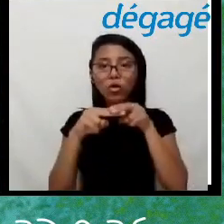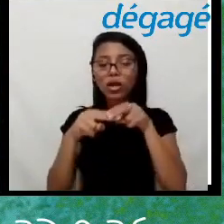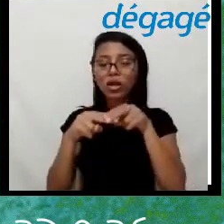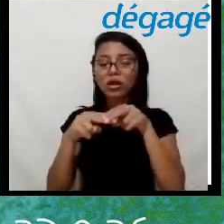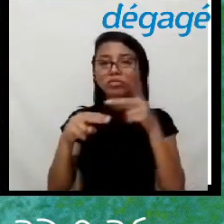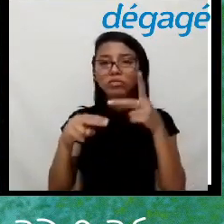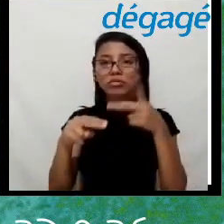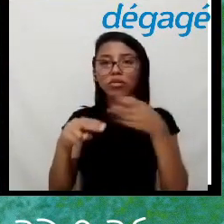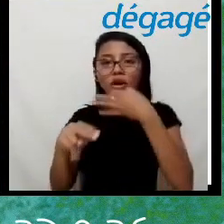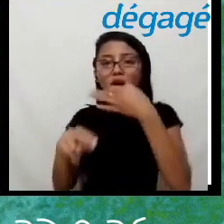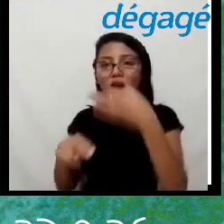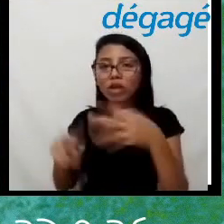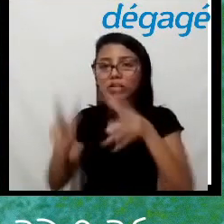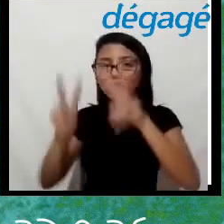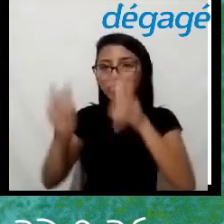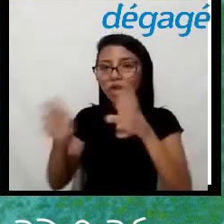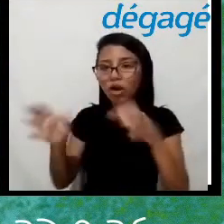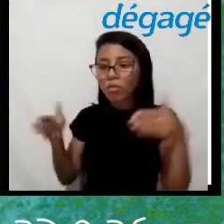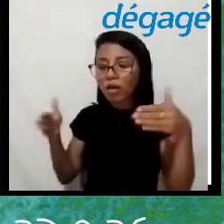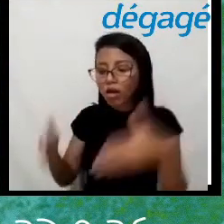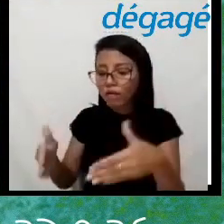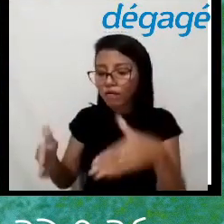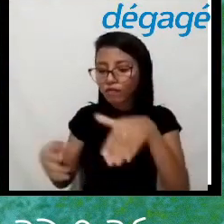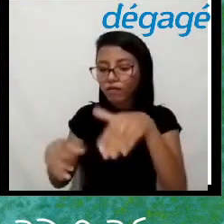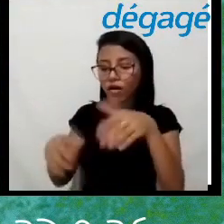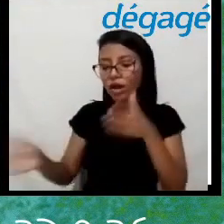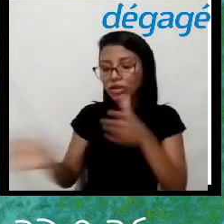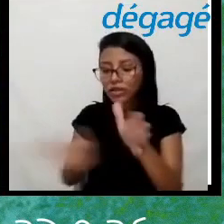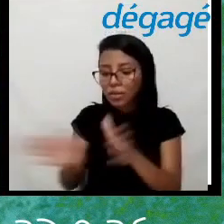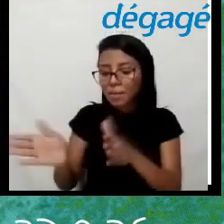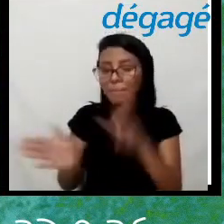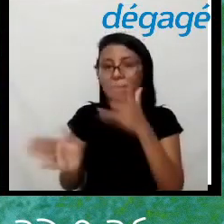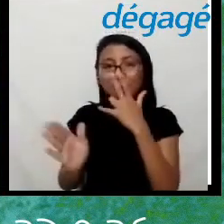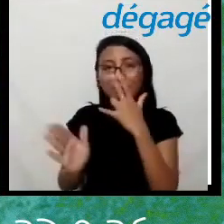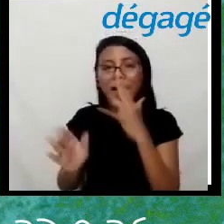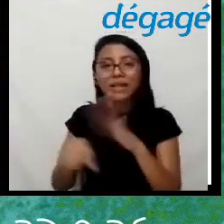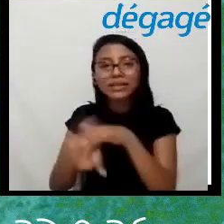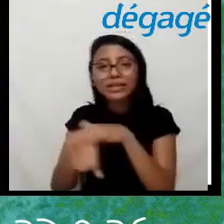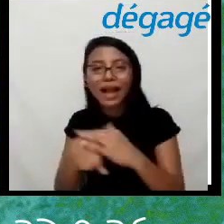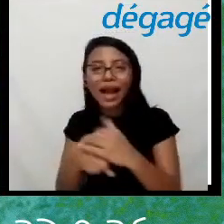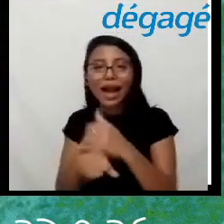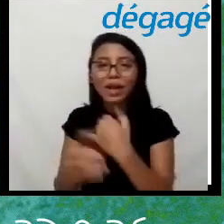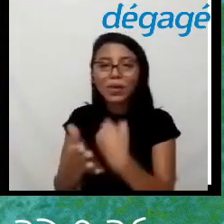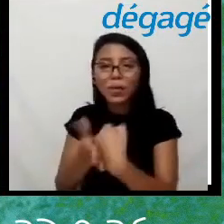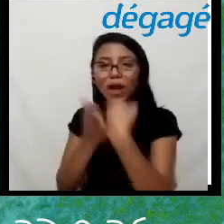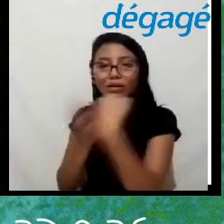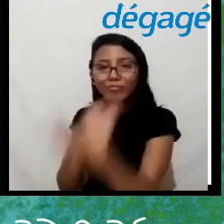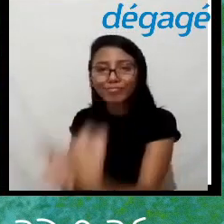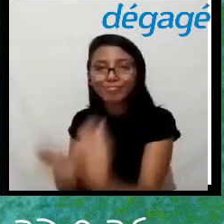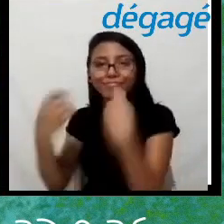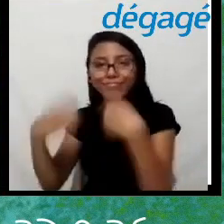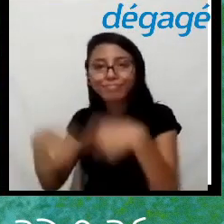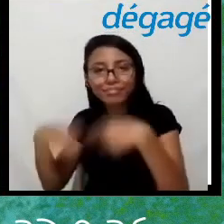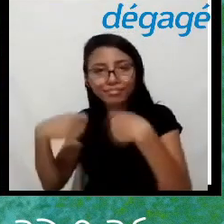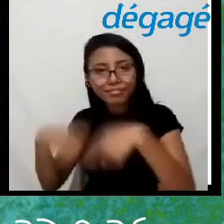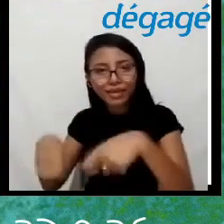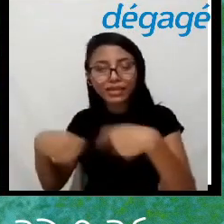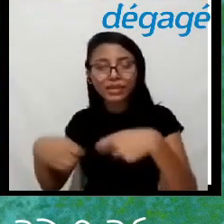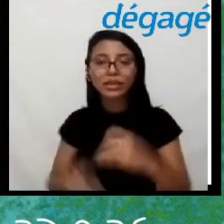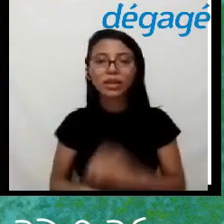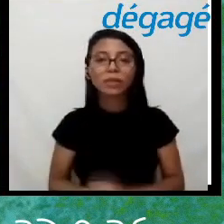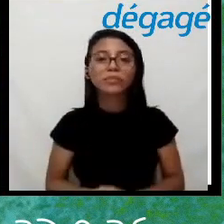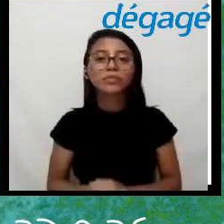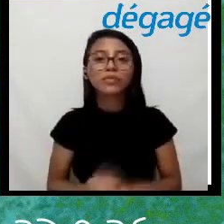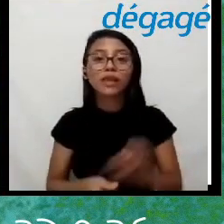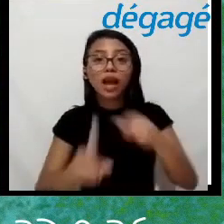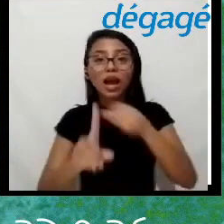dignidade humana, humanizar um corpo que é visto apenas como algo deficiente. O mundo em que vivemos não é pensado